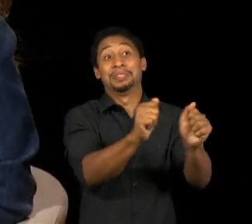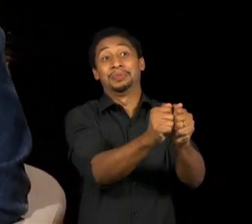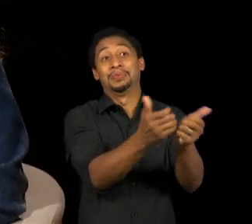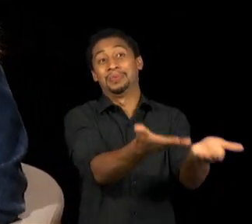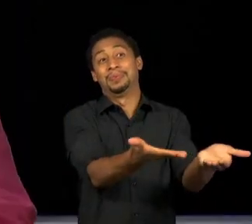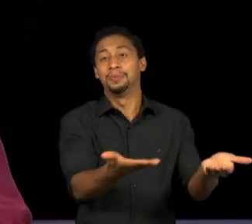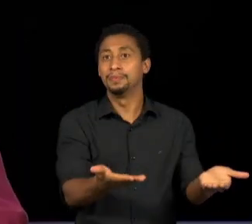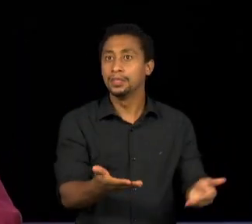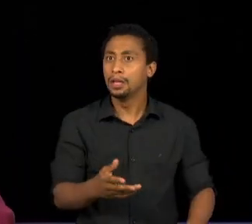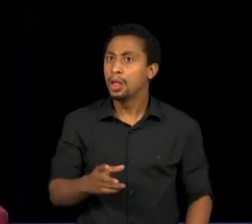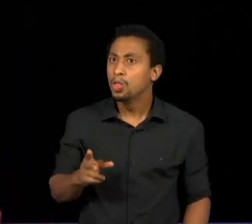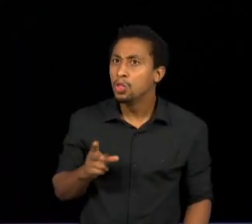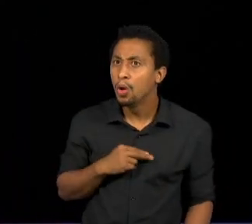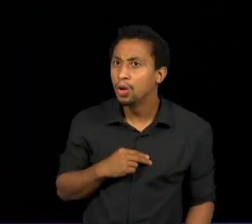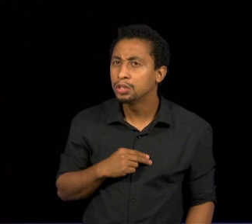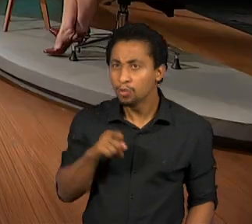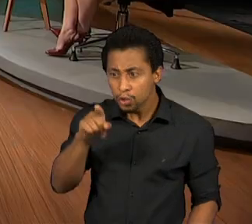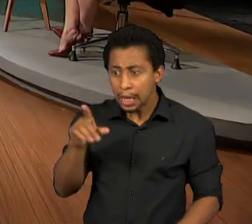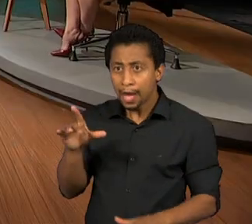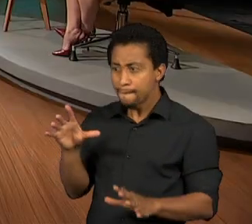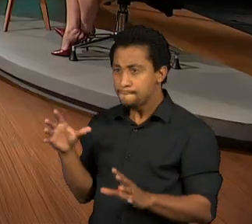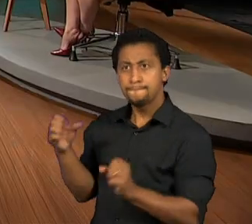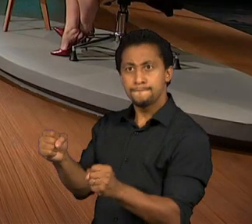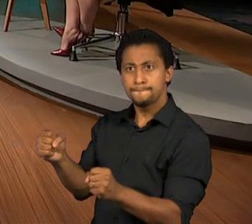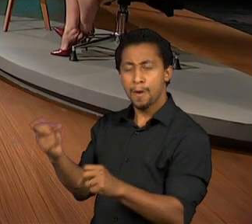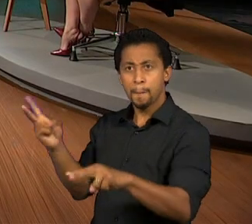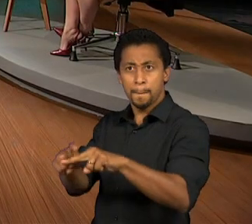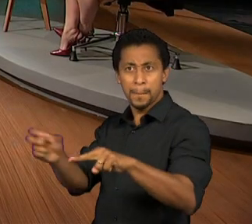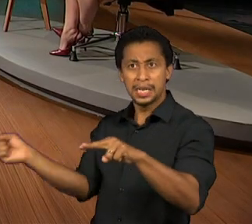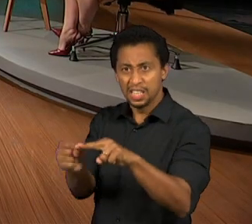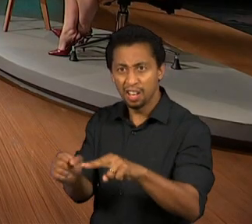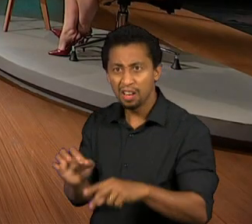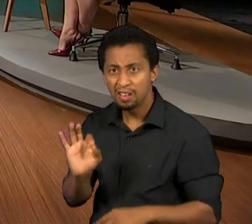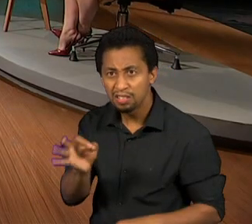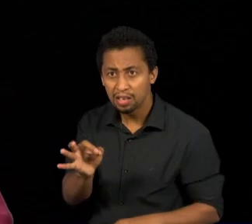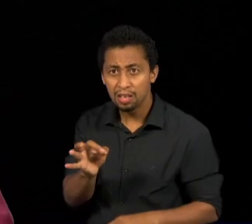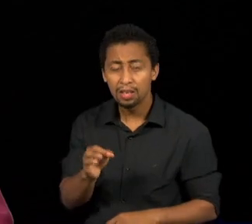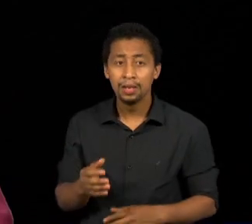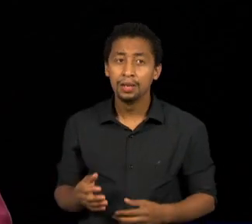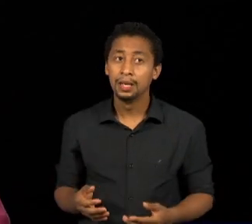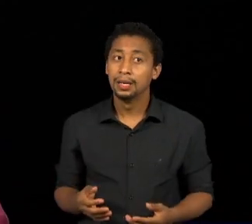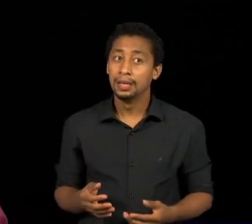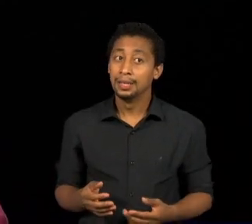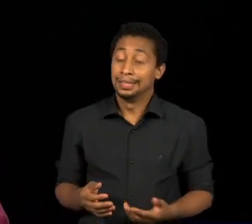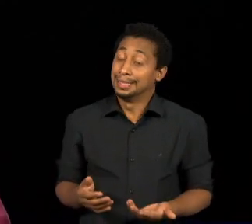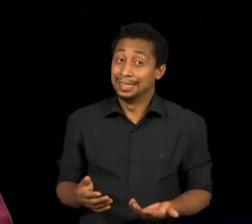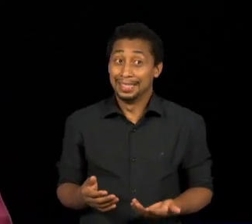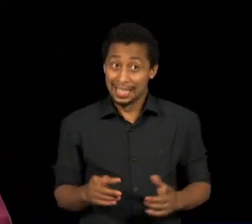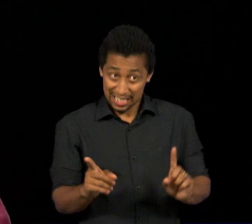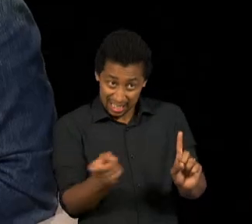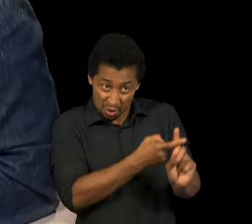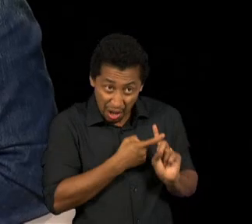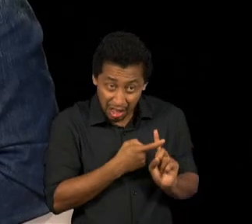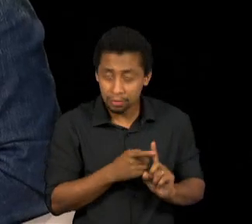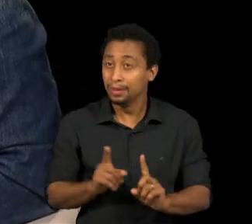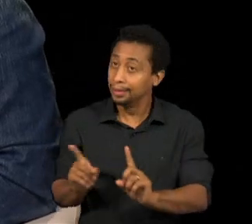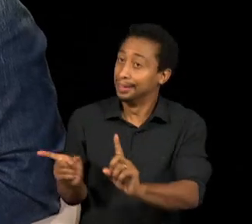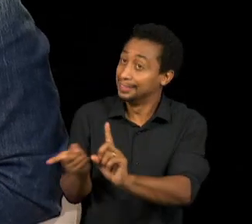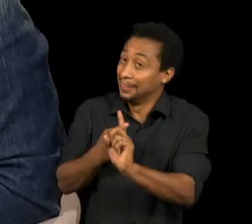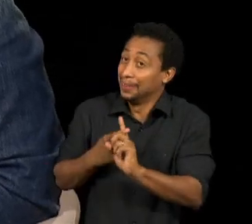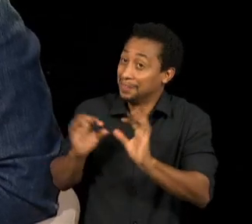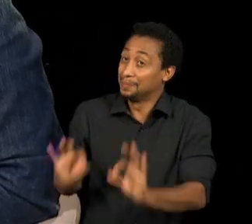Você prendeu o Lauro em São Paulo, é isso? Foi um rapto. Um rapto. Sequestro. Um sequestro.